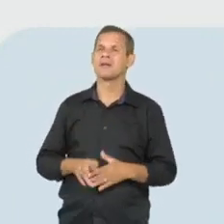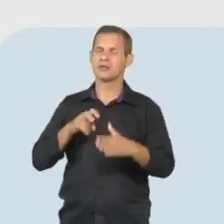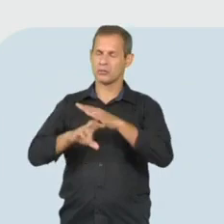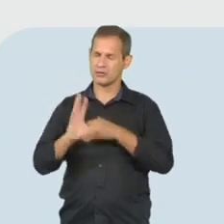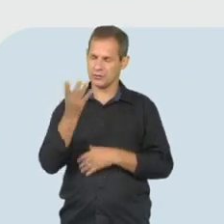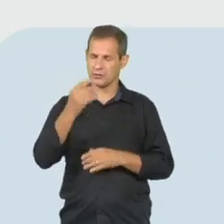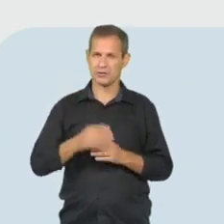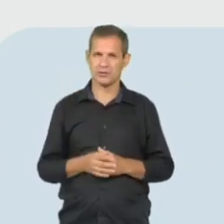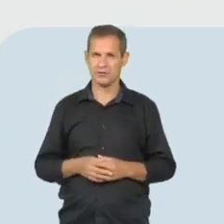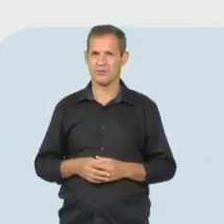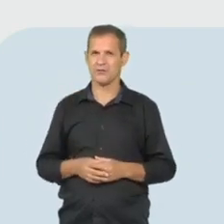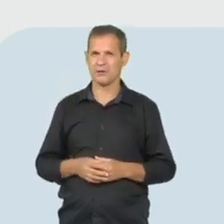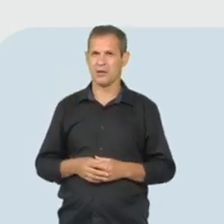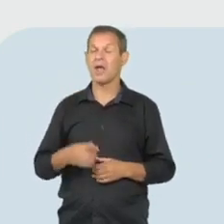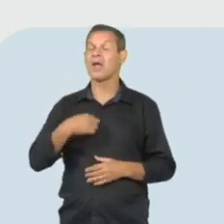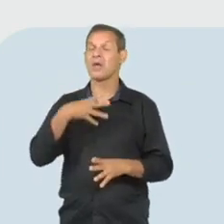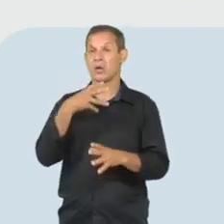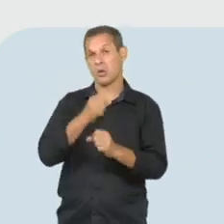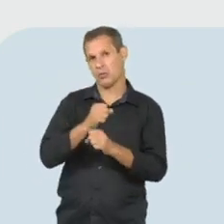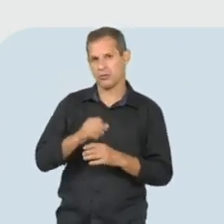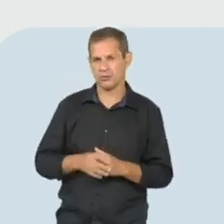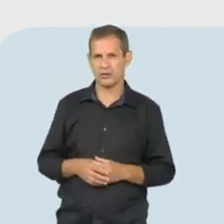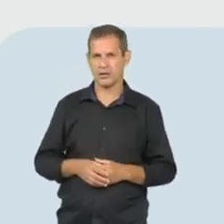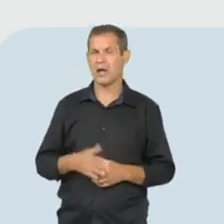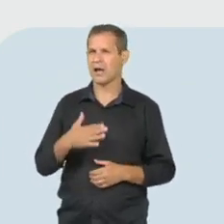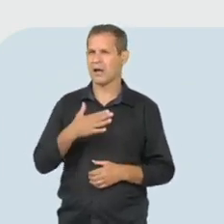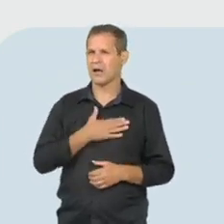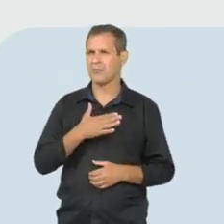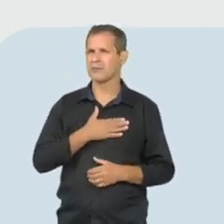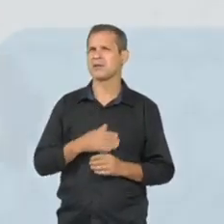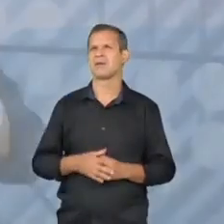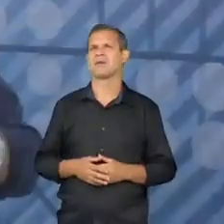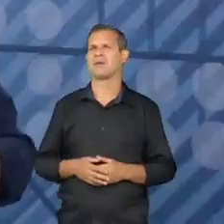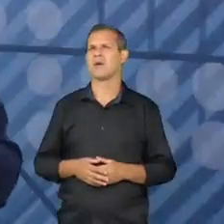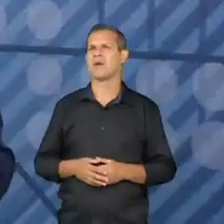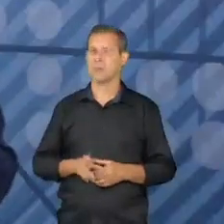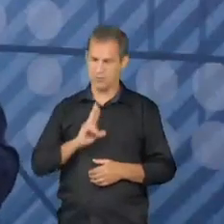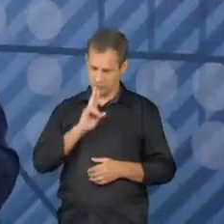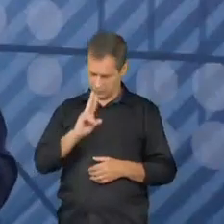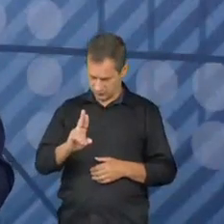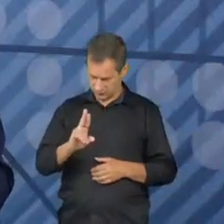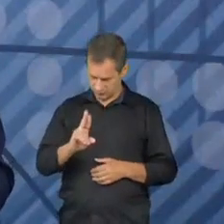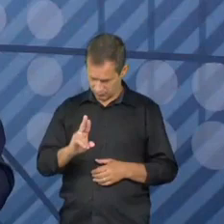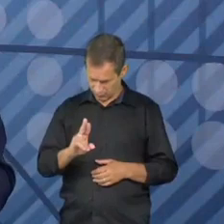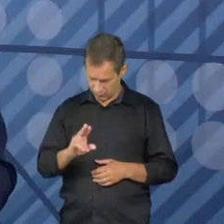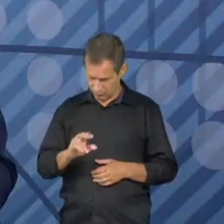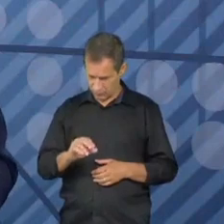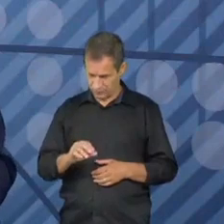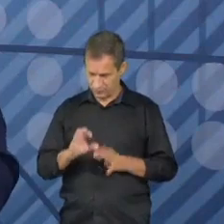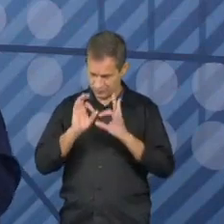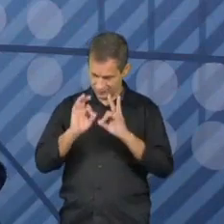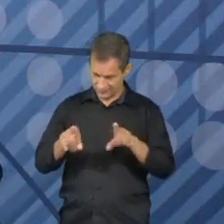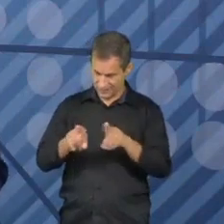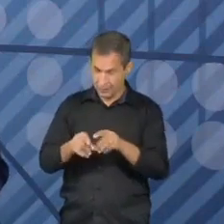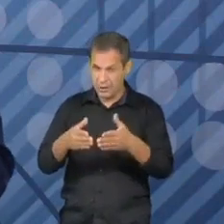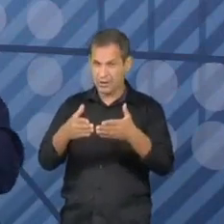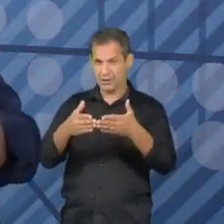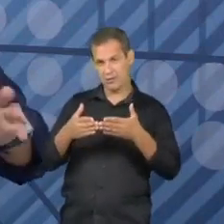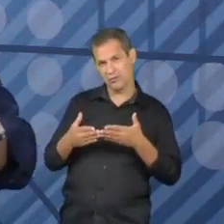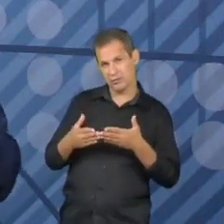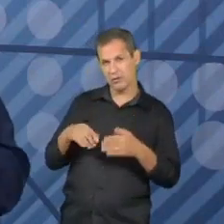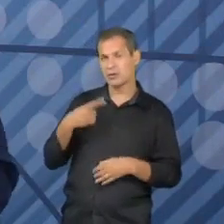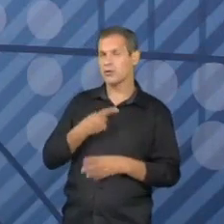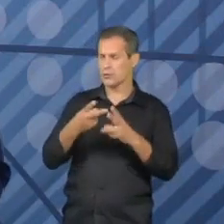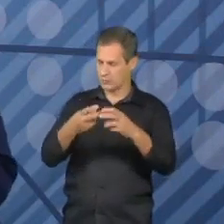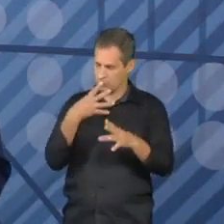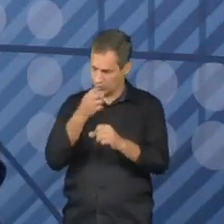acontecer? Então, vou lá e calculo o meu resultado possíveis e também favoráveis. A gente viu